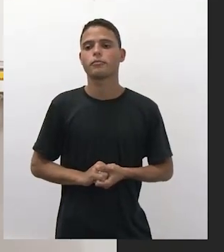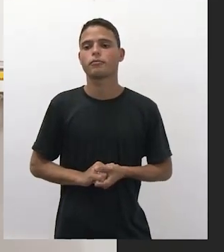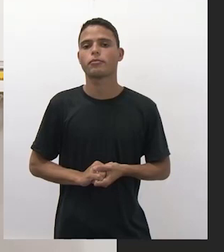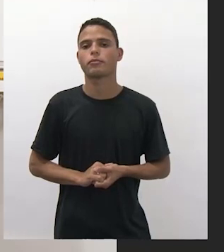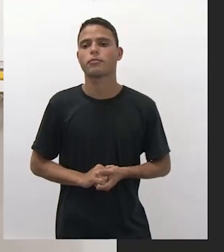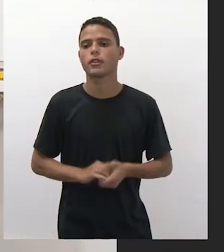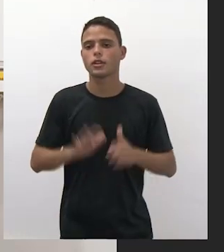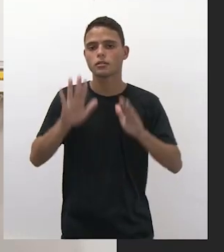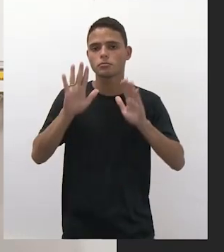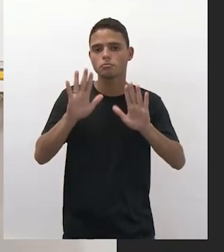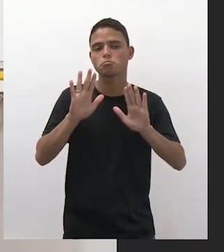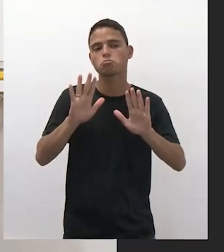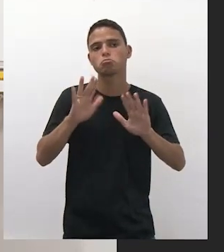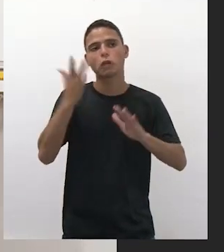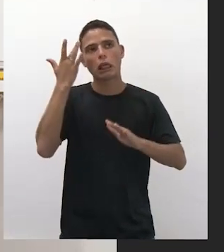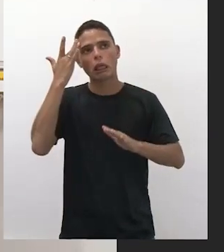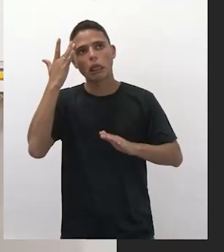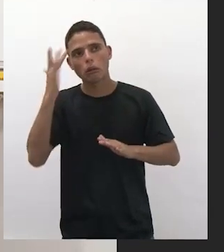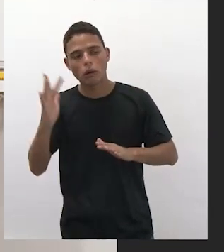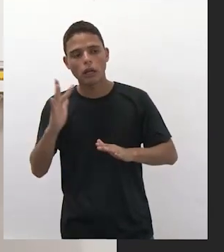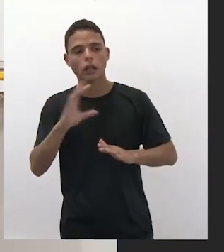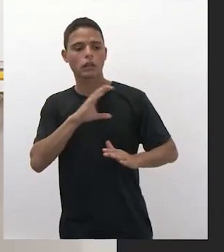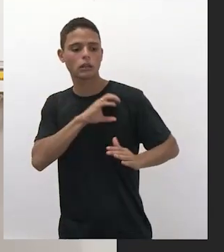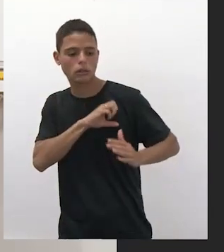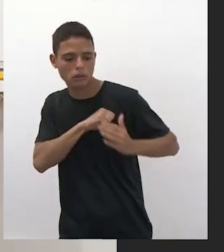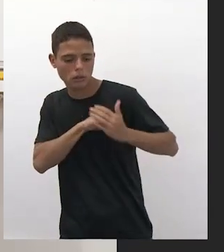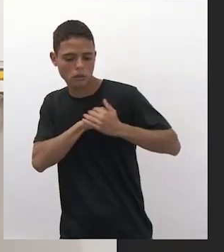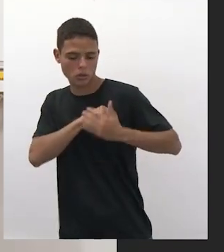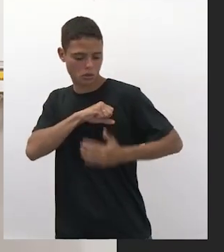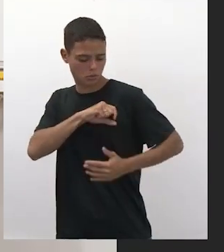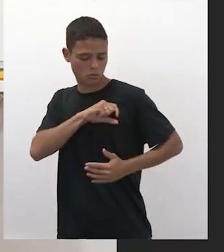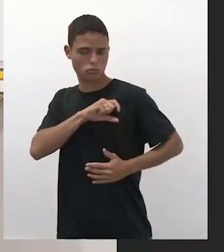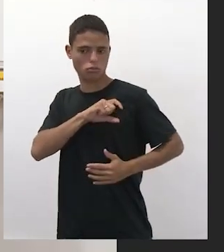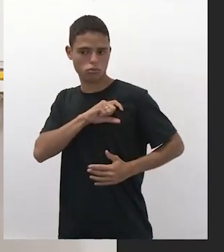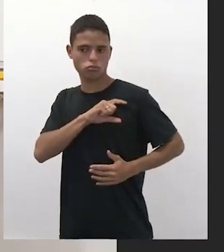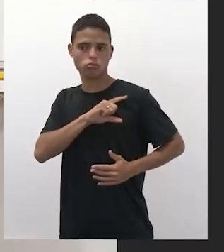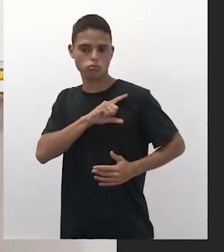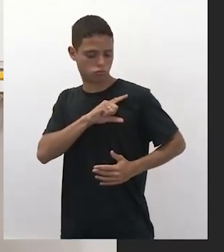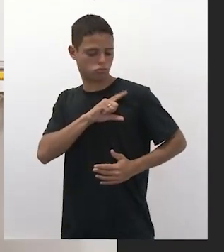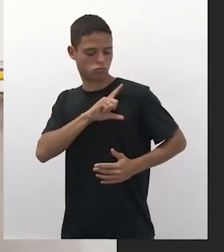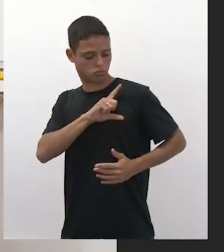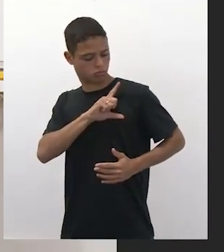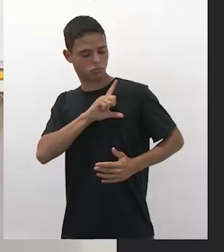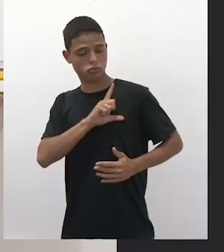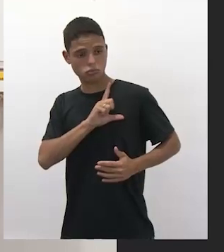que foi essa paixão que foi nutrida desde a infância pela leitura que me faz